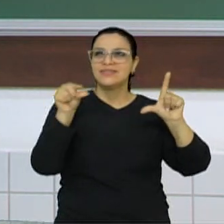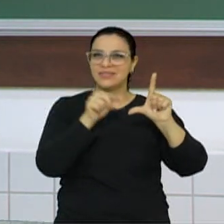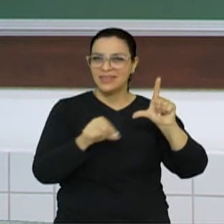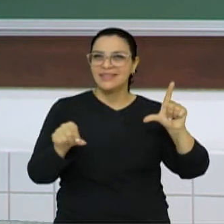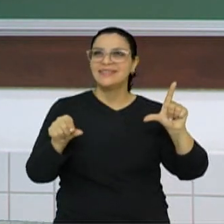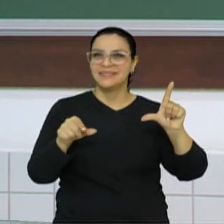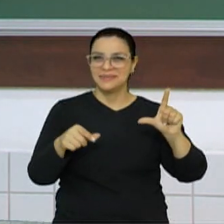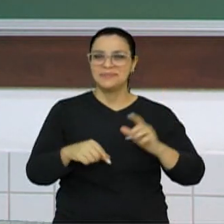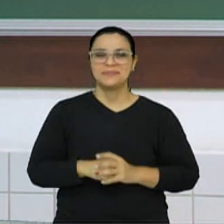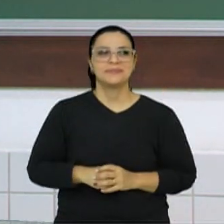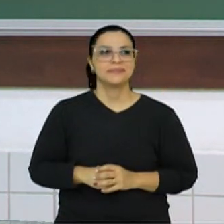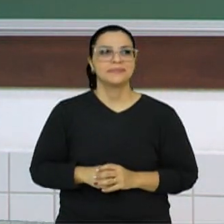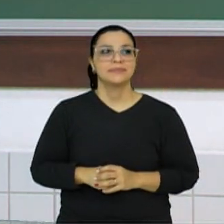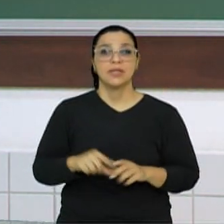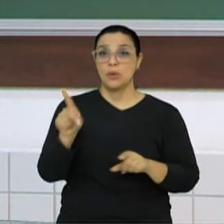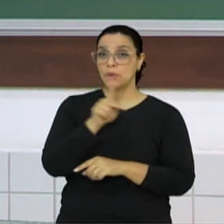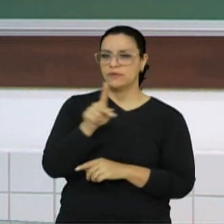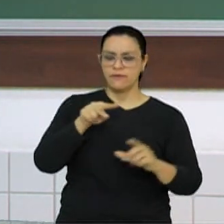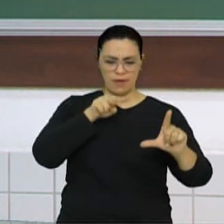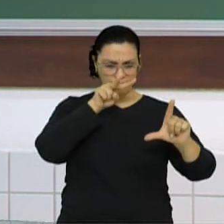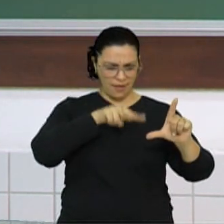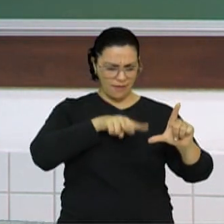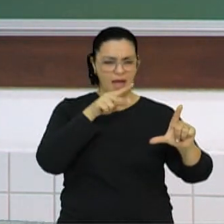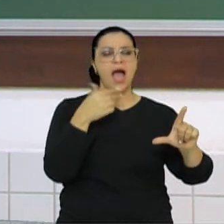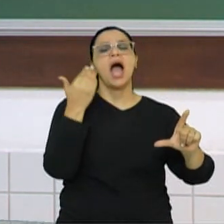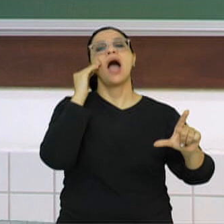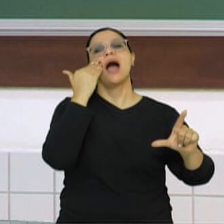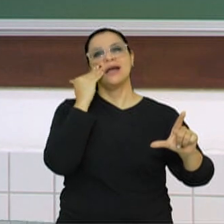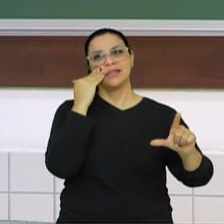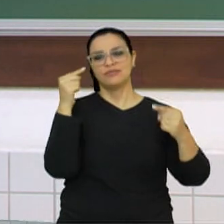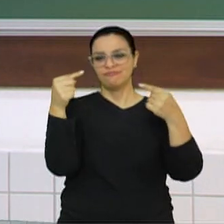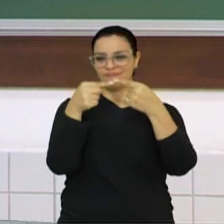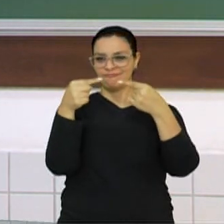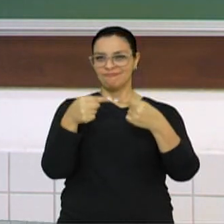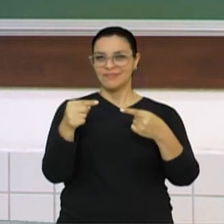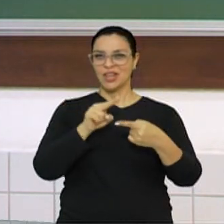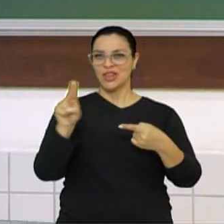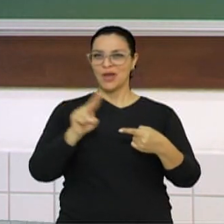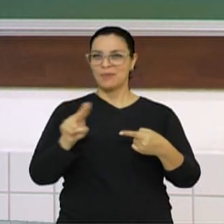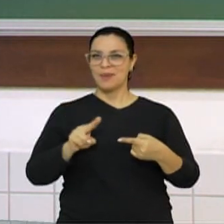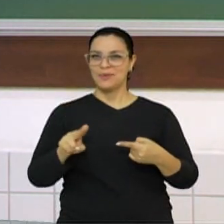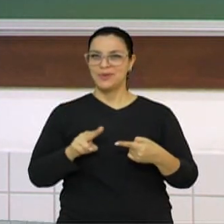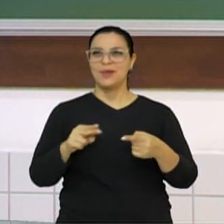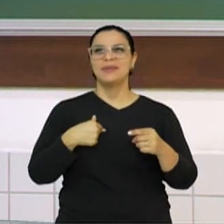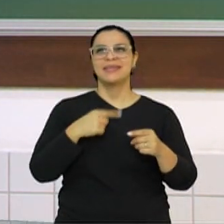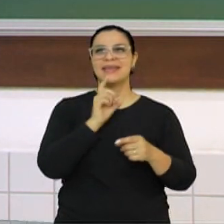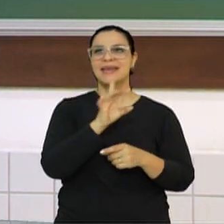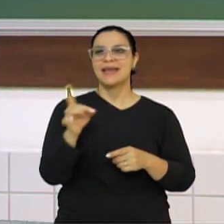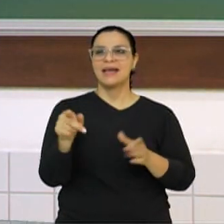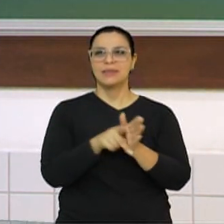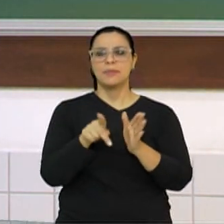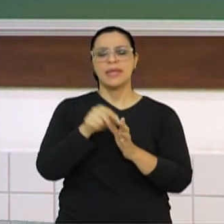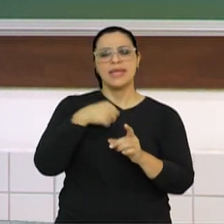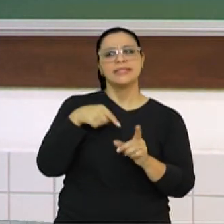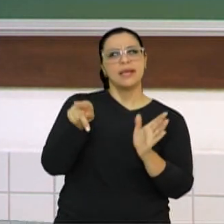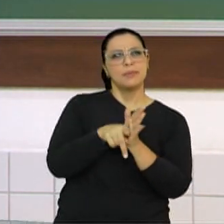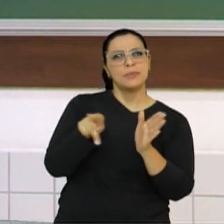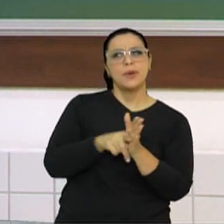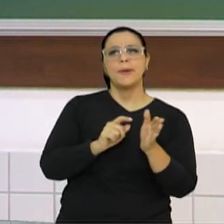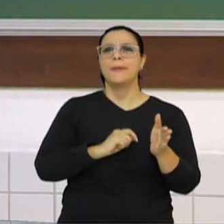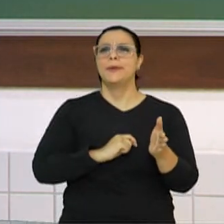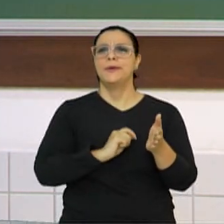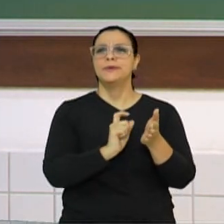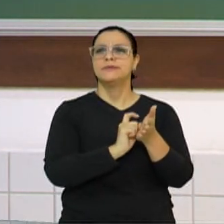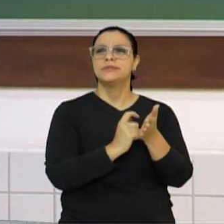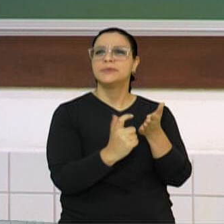Uma legendinha. Aí o teu professor, quando for analisar, ele vai ver, bom, ele utilizou essas balinhas como ribossomos. Ok,